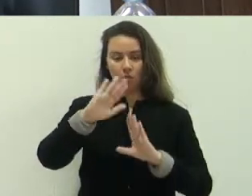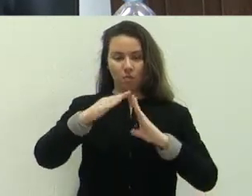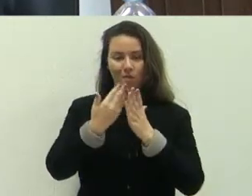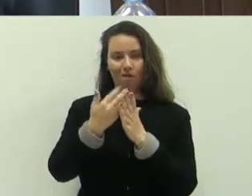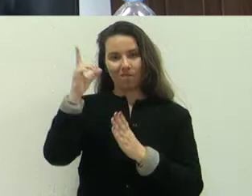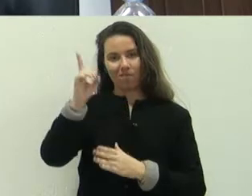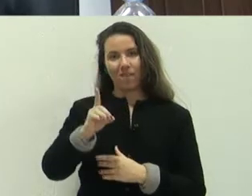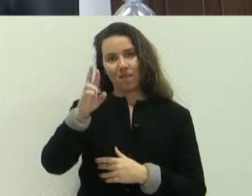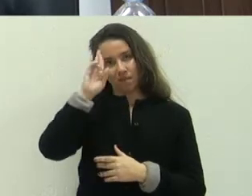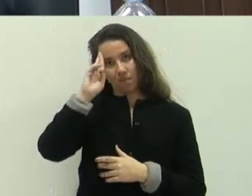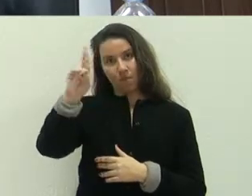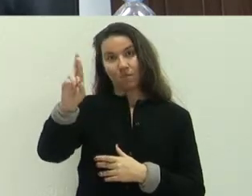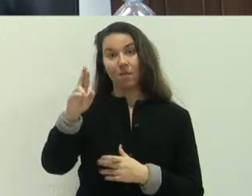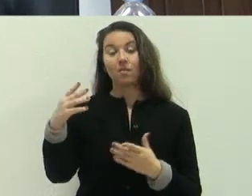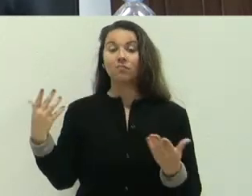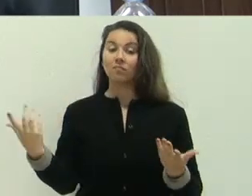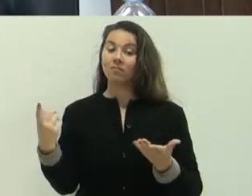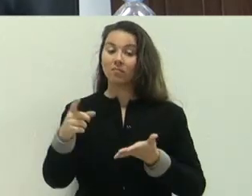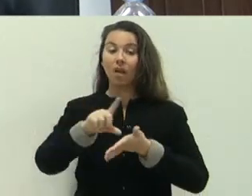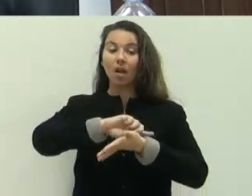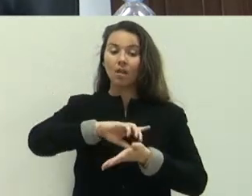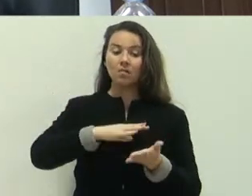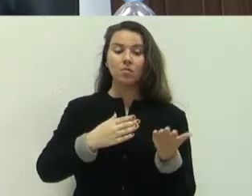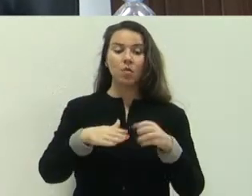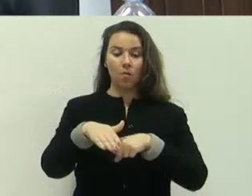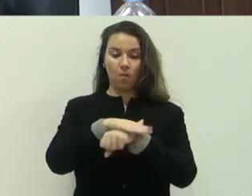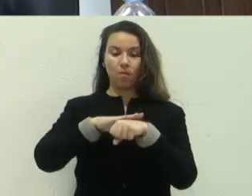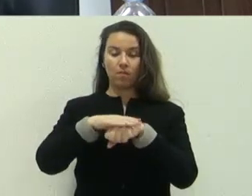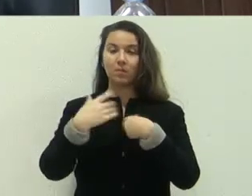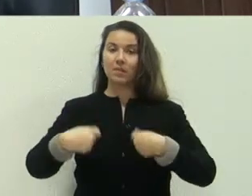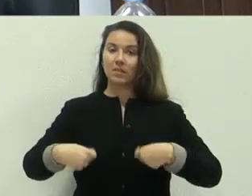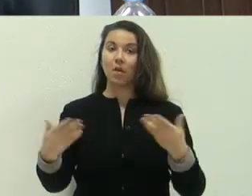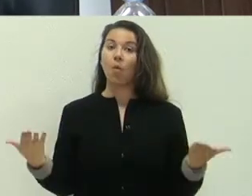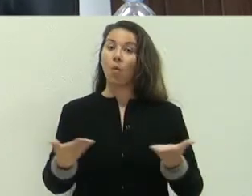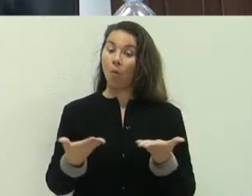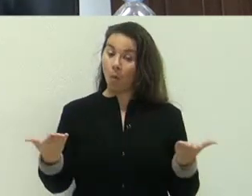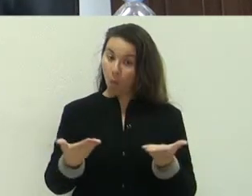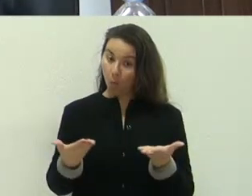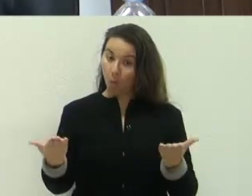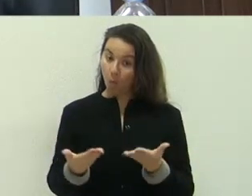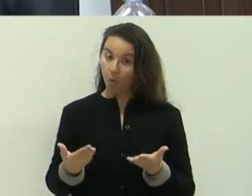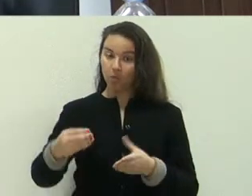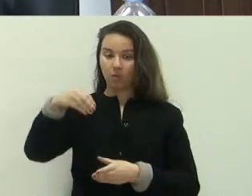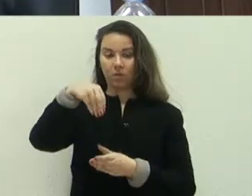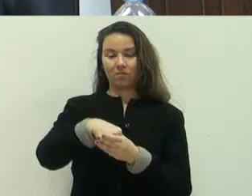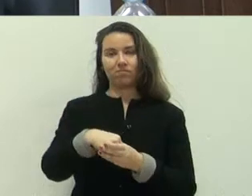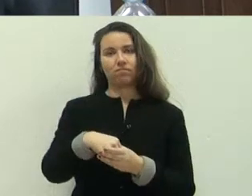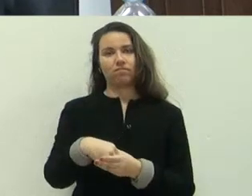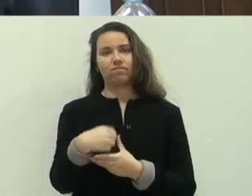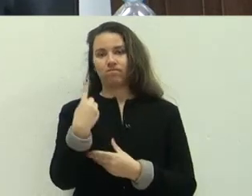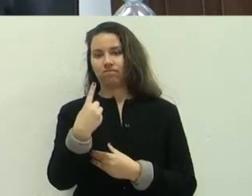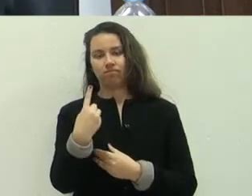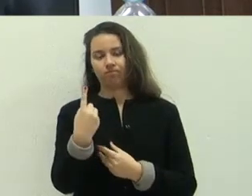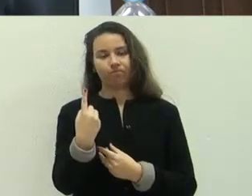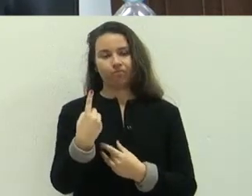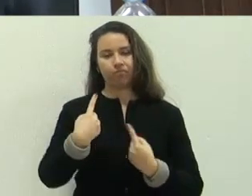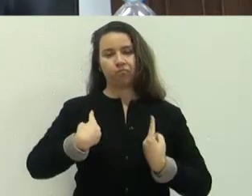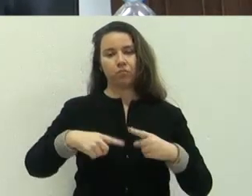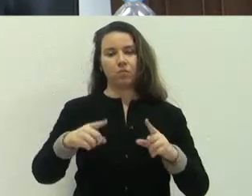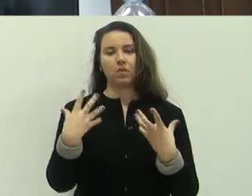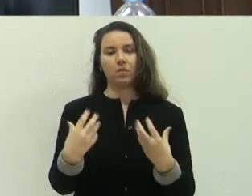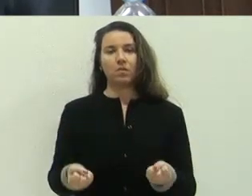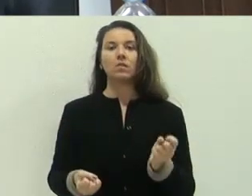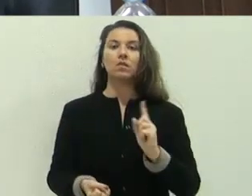questão, mas enfim, né? Hoje certamente o meu voto vai ser o único contrário, né? Mas é